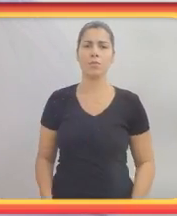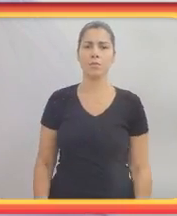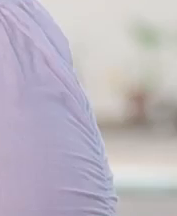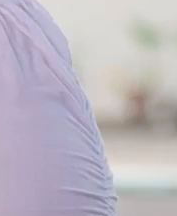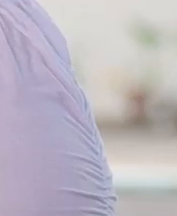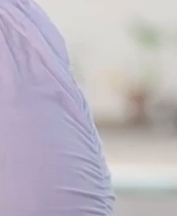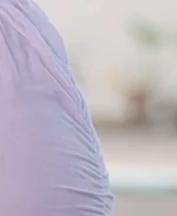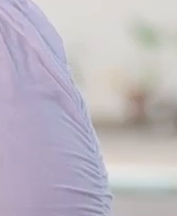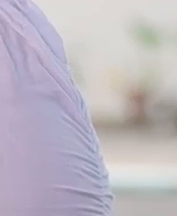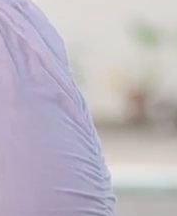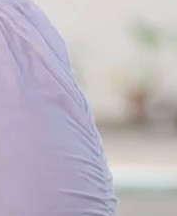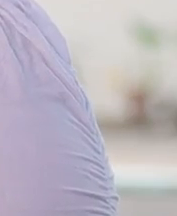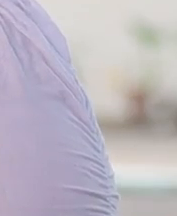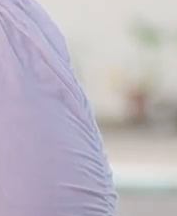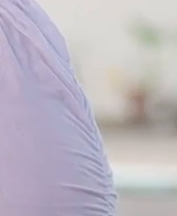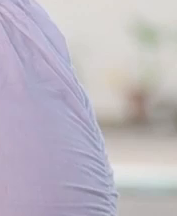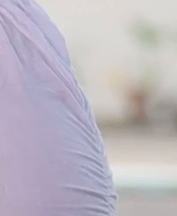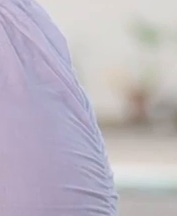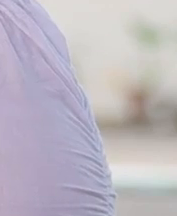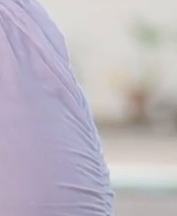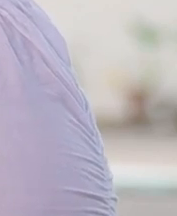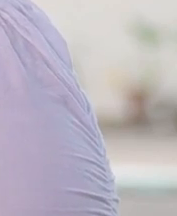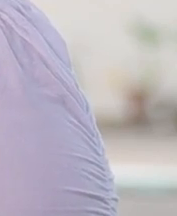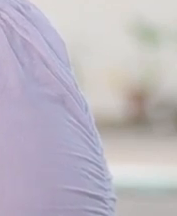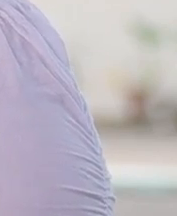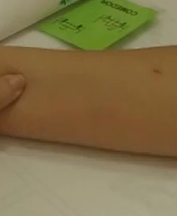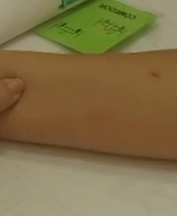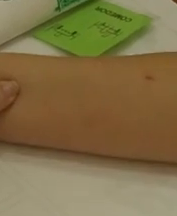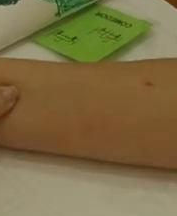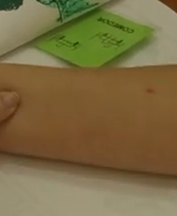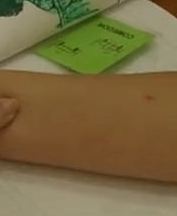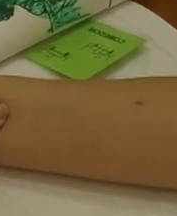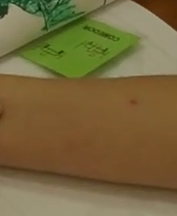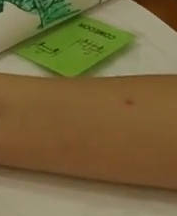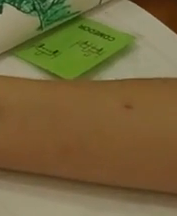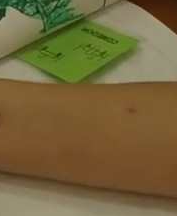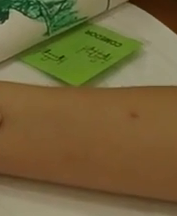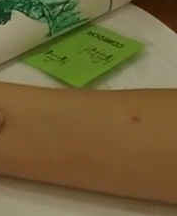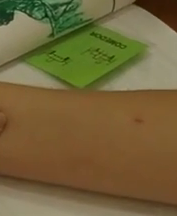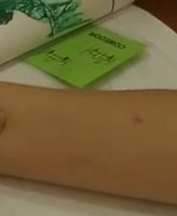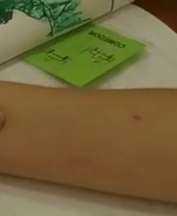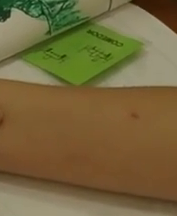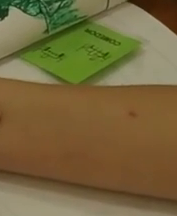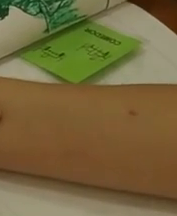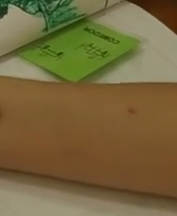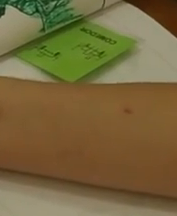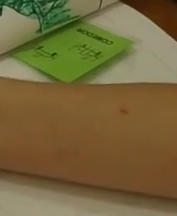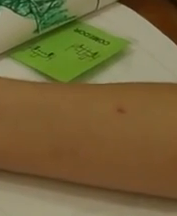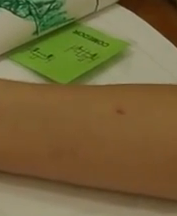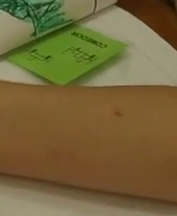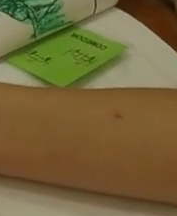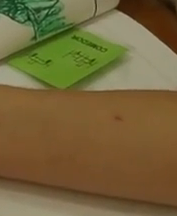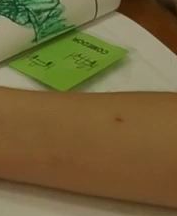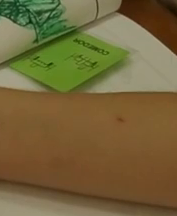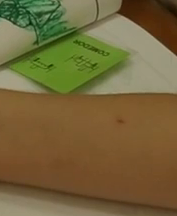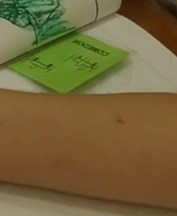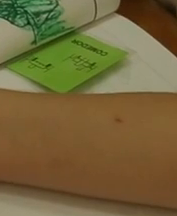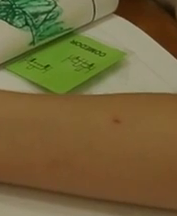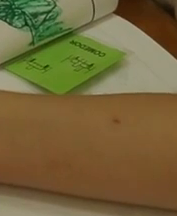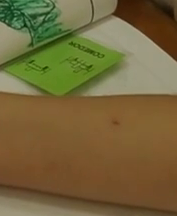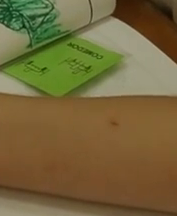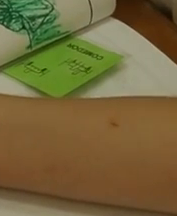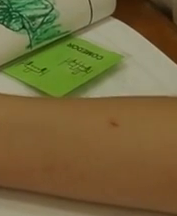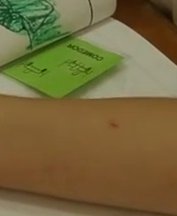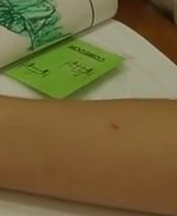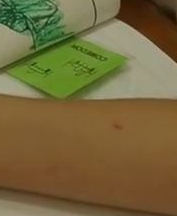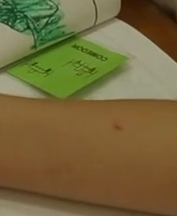ensino regular. É o trabalho da associação. Sentada a uma mesa, a mulher de jaleco cor-de-rosa ajuda um